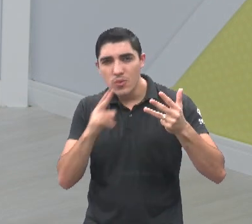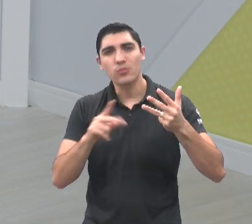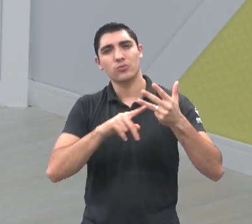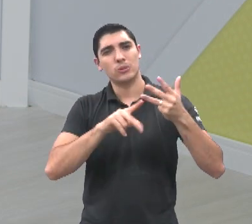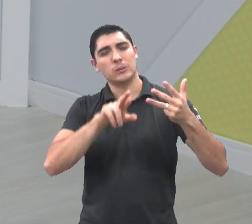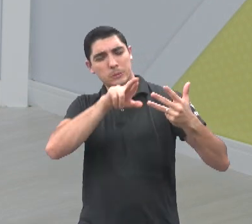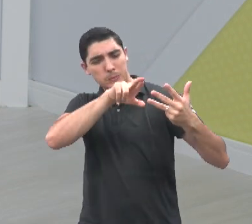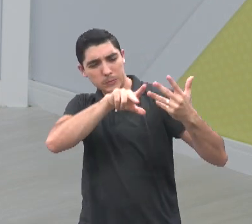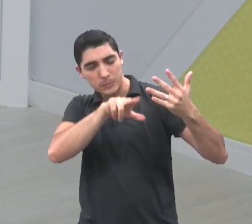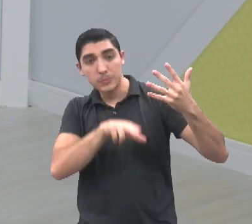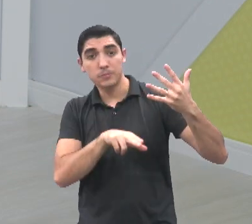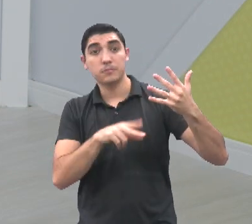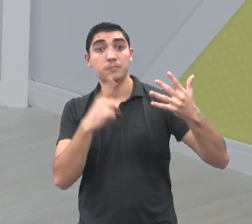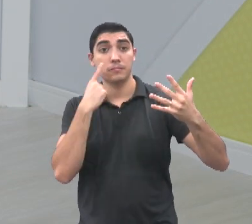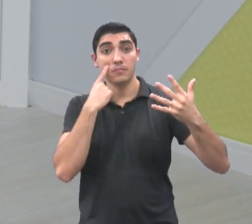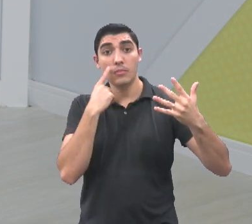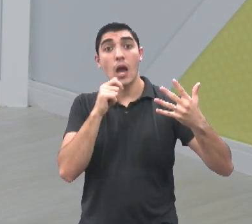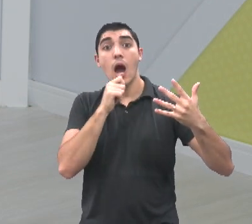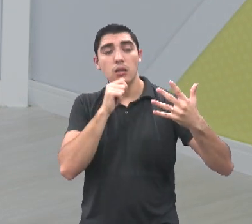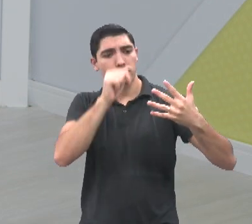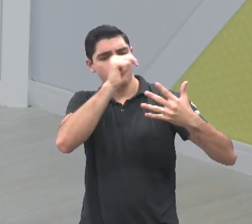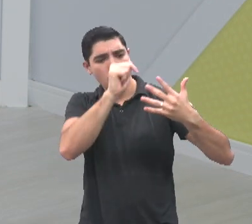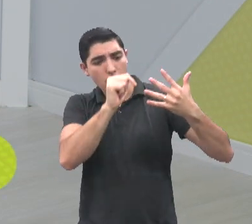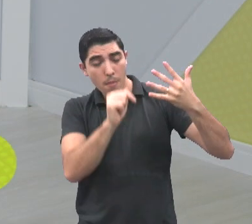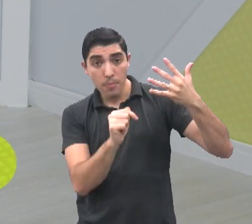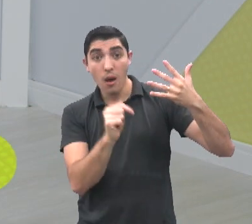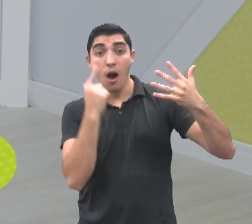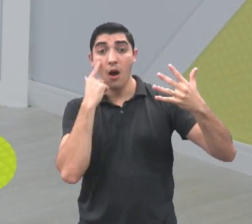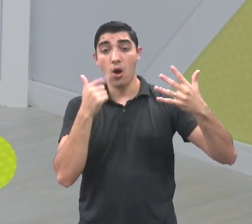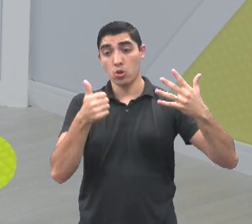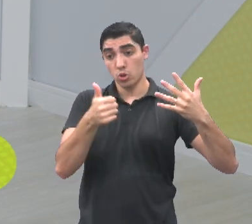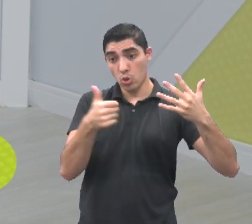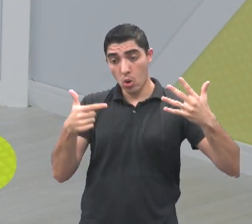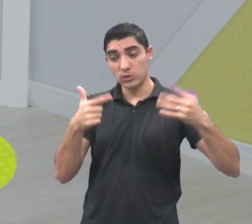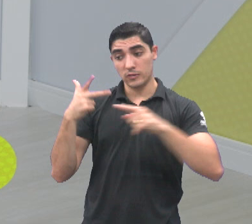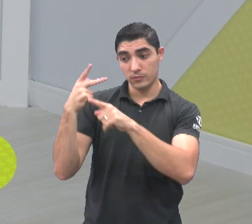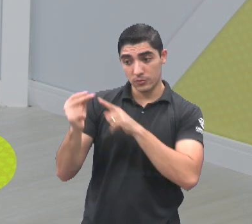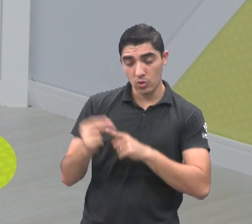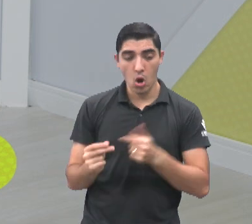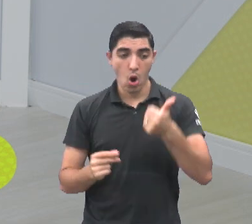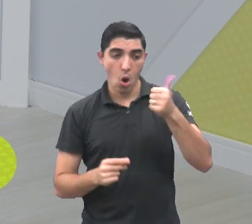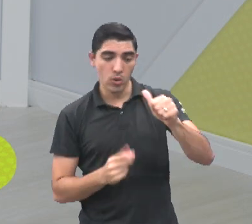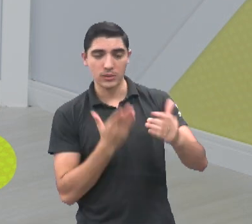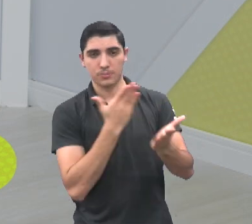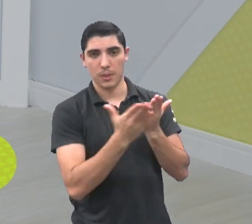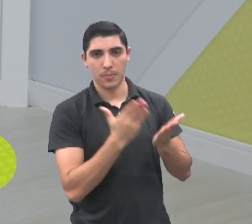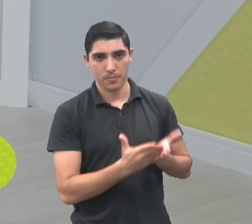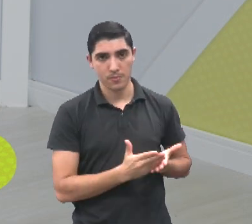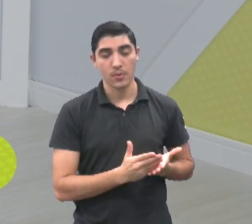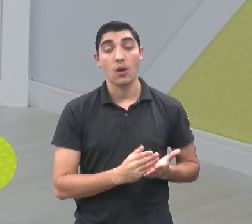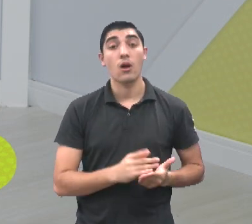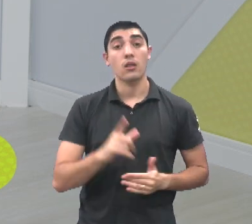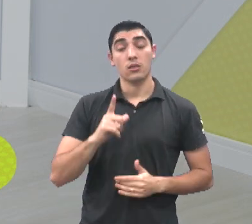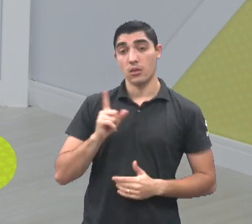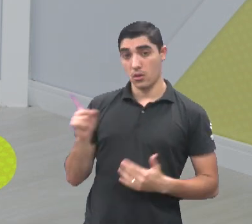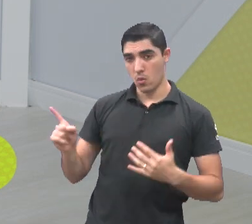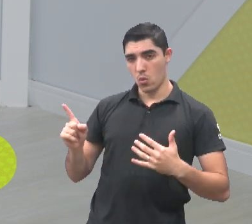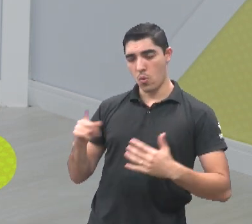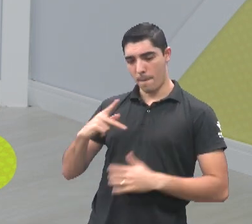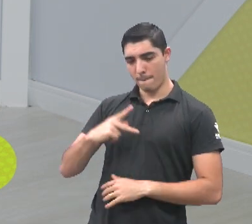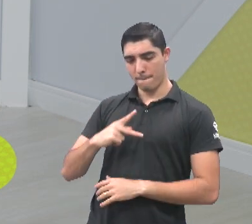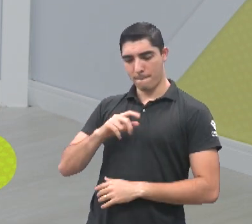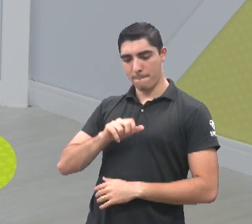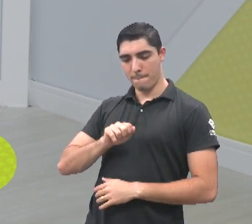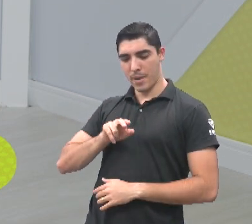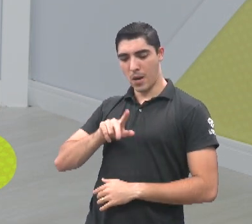número de jogos, a mesma porcentagem, 12 vitórias, 11 derrotas, aí o o Paulistano, tanto o